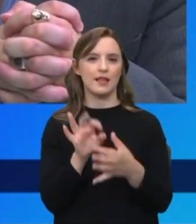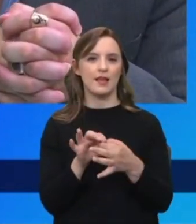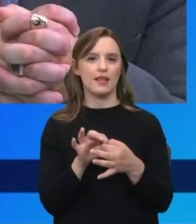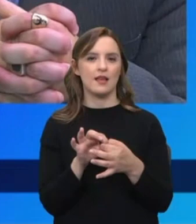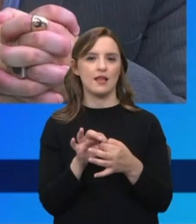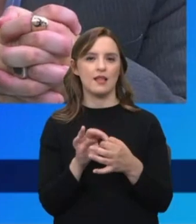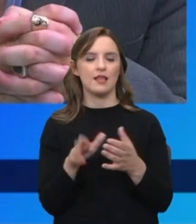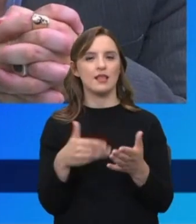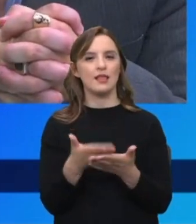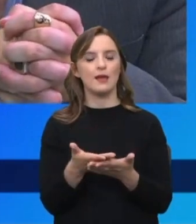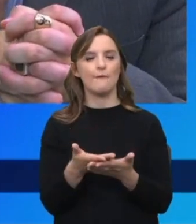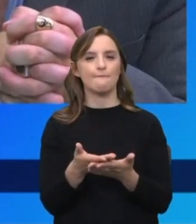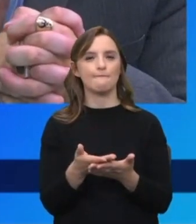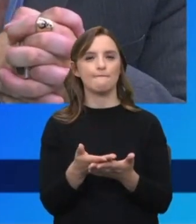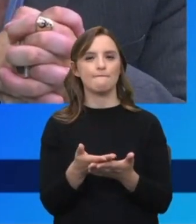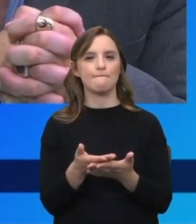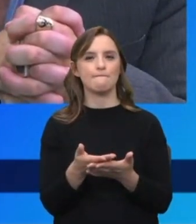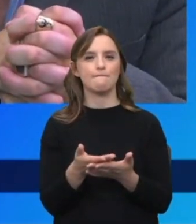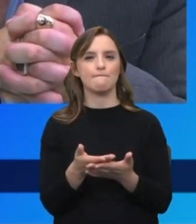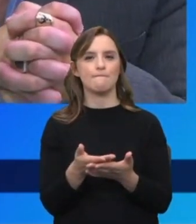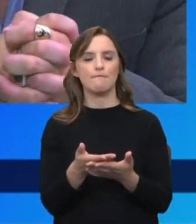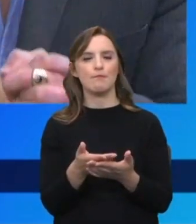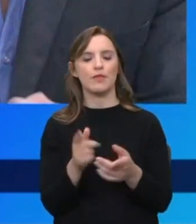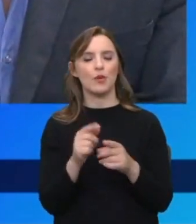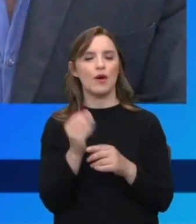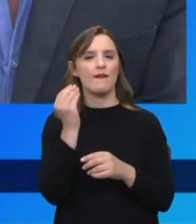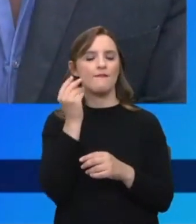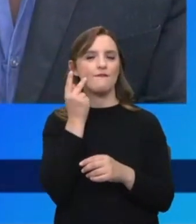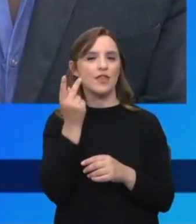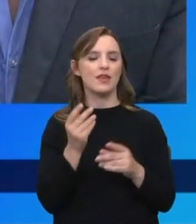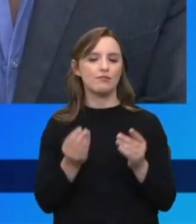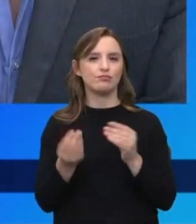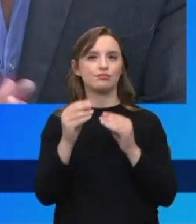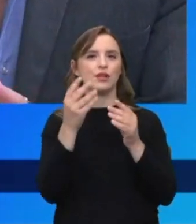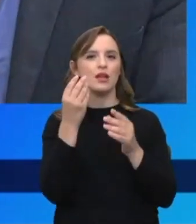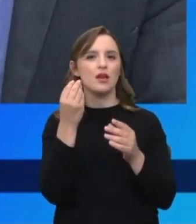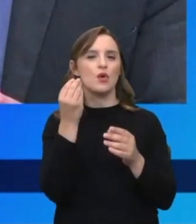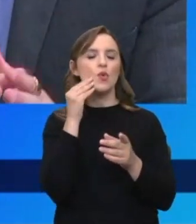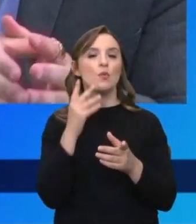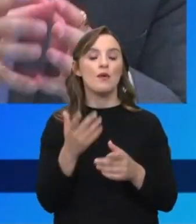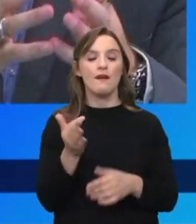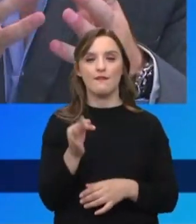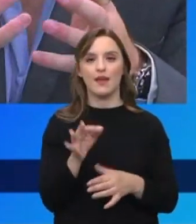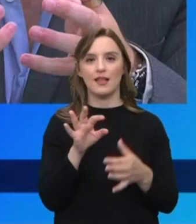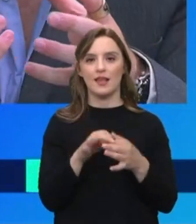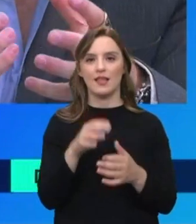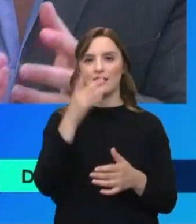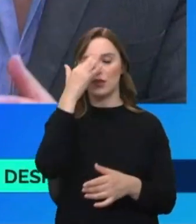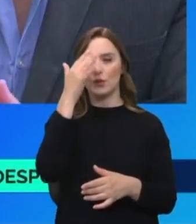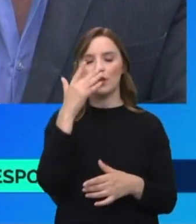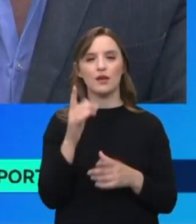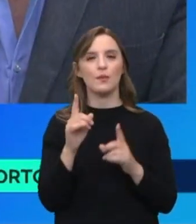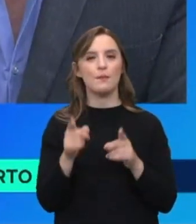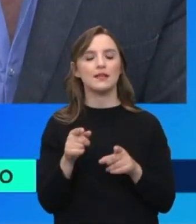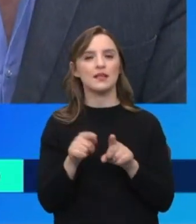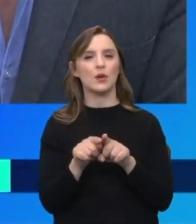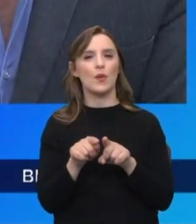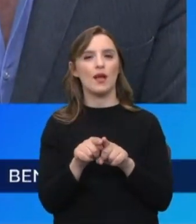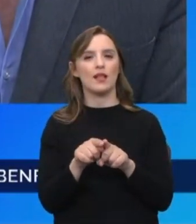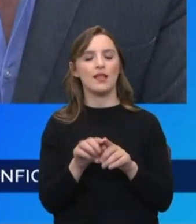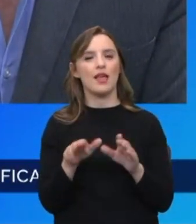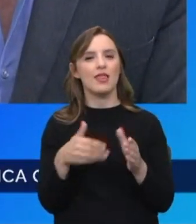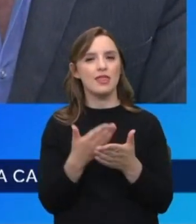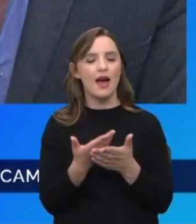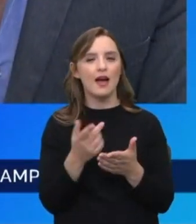das primeiras dos tijolos da vida? Bom, o ferro, de acordo com esta teoria, entra aqui como um catalisador.